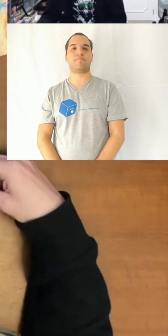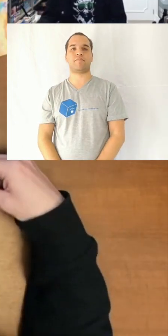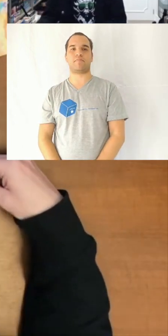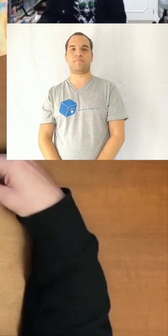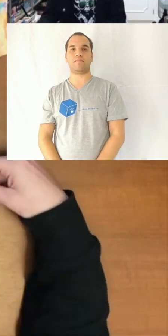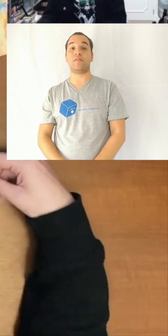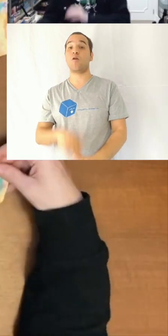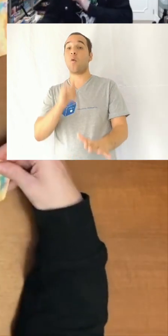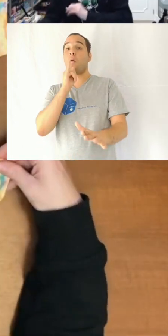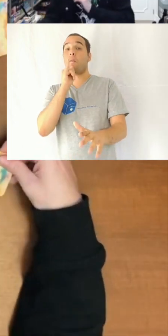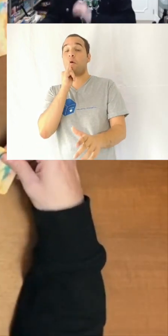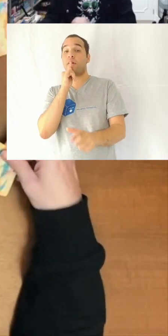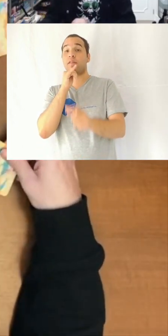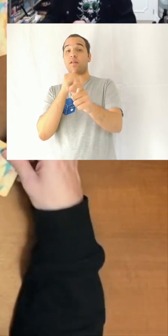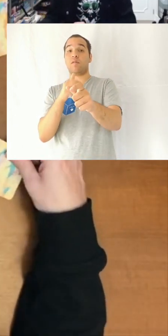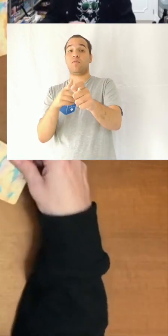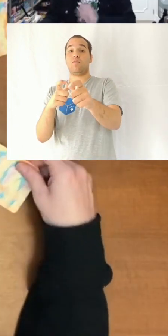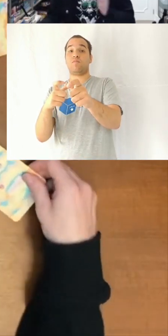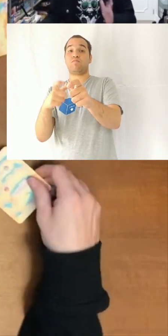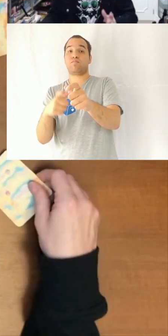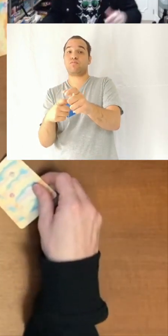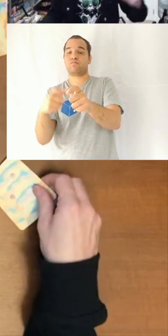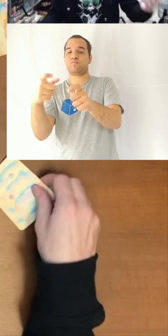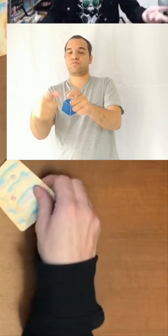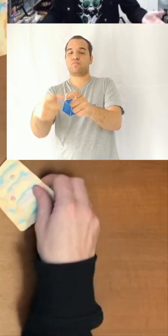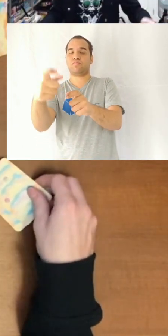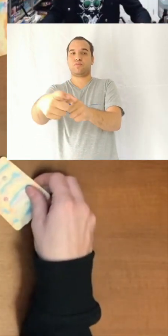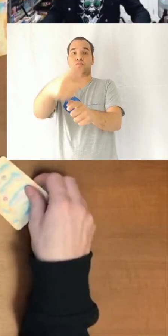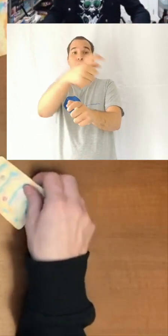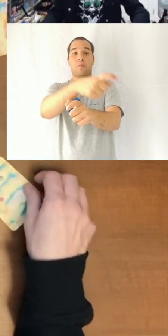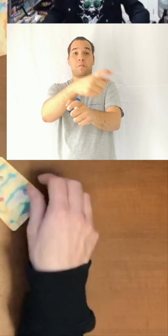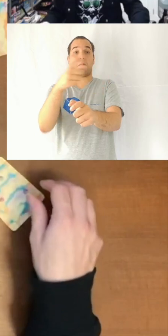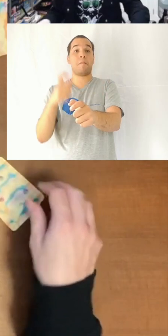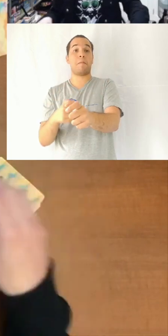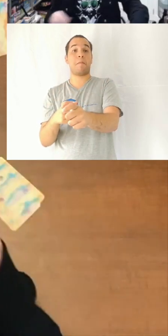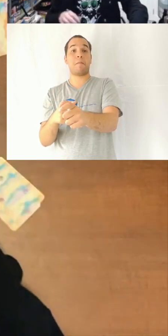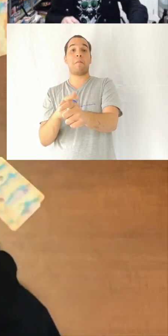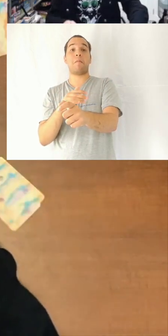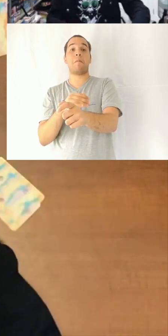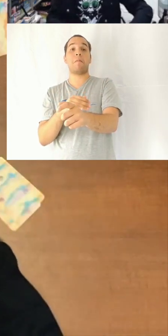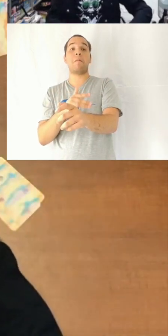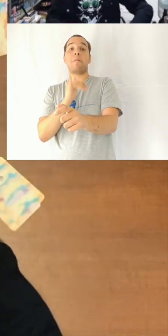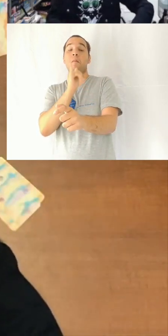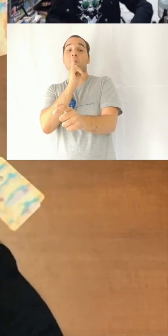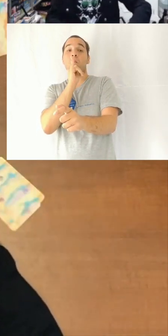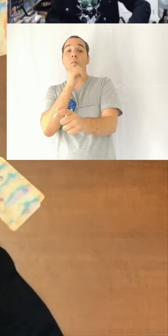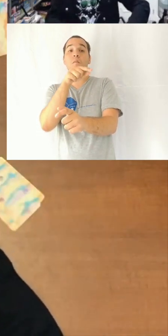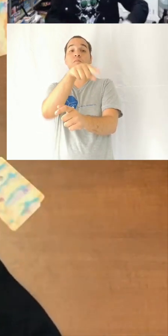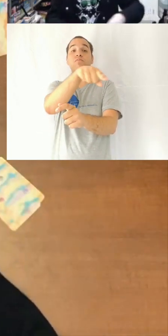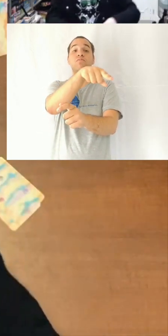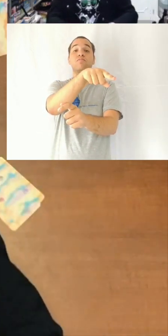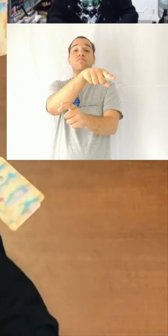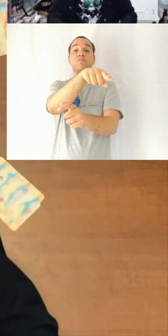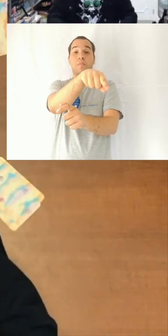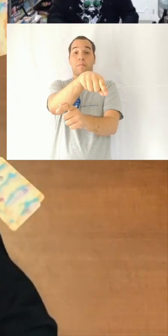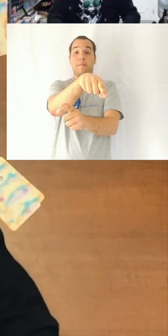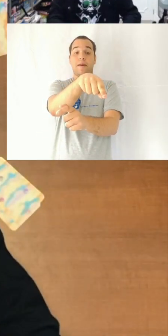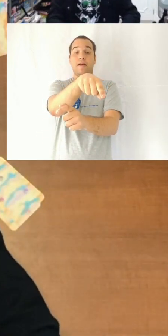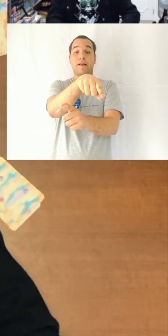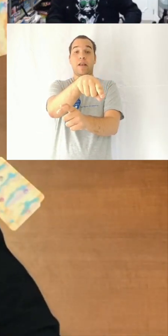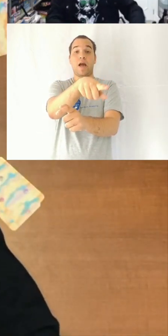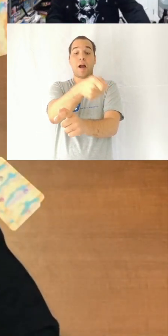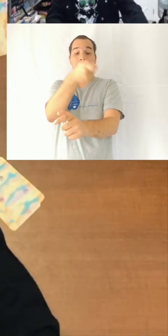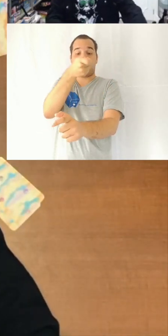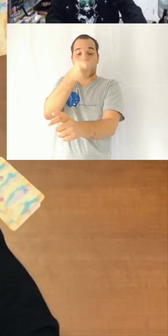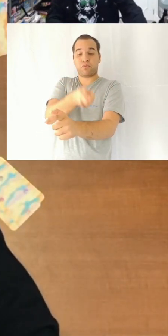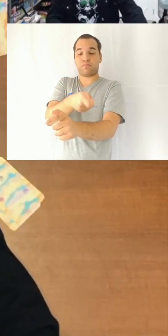Aí vamos a uma situação específica. Digamos que essa carta aqui não estivesse aqui, ok? E